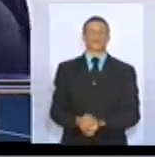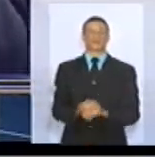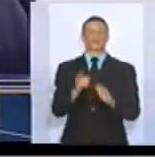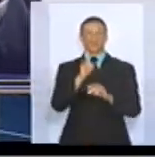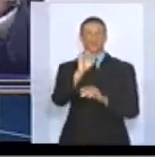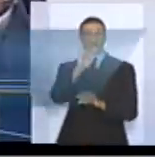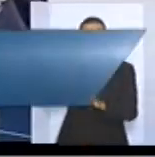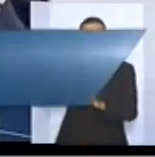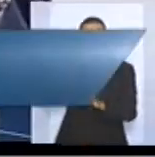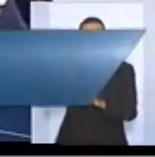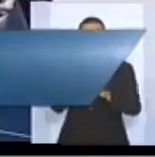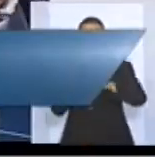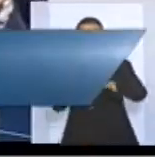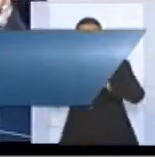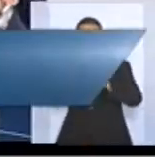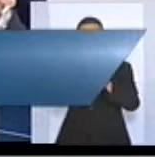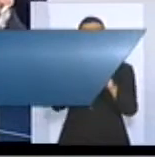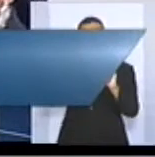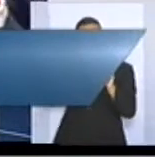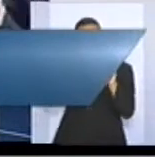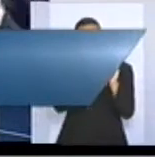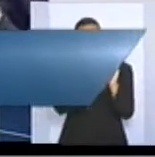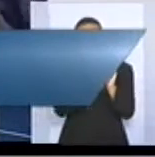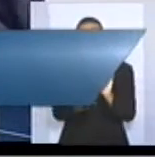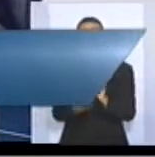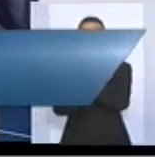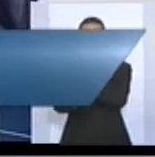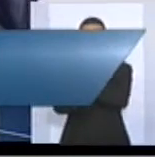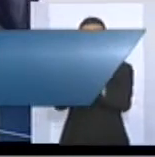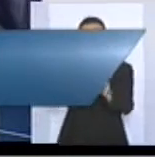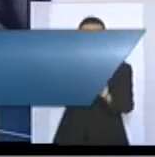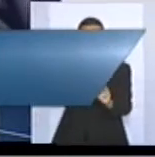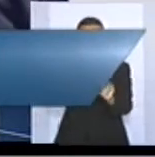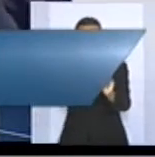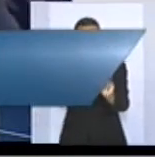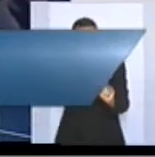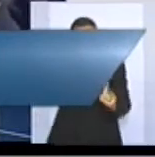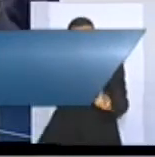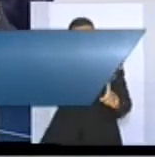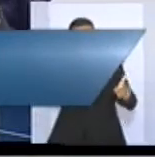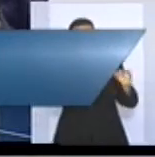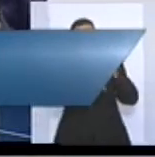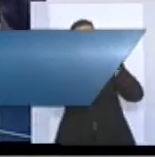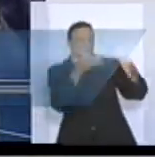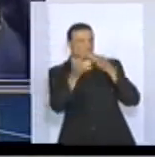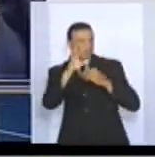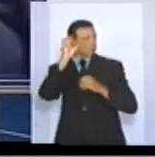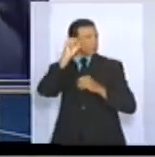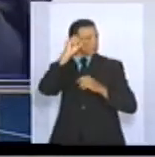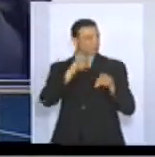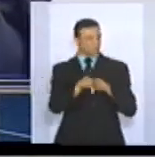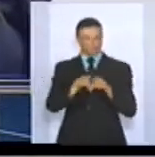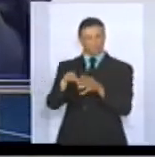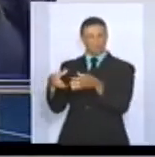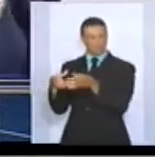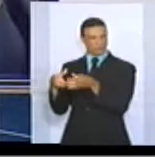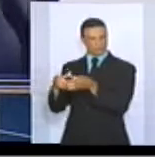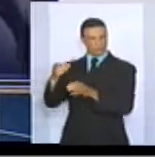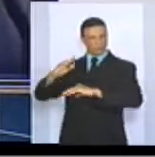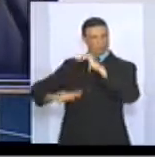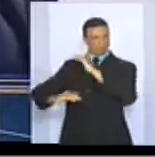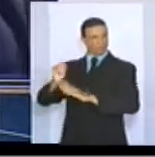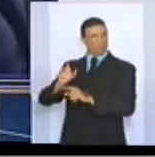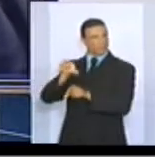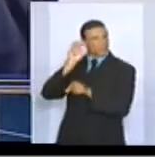introdução no processo de resolução dos litígios. Nós ouvimos a sociedade e ouvimos os especialistas para que as soluções